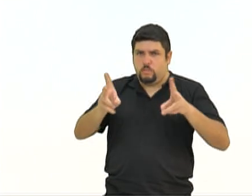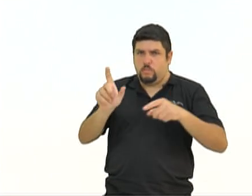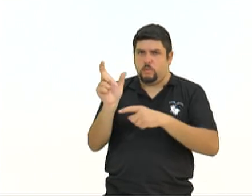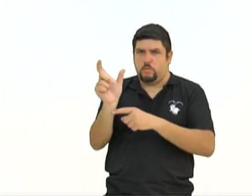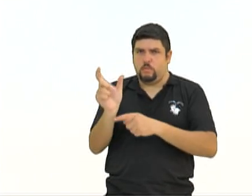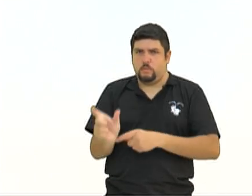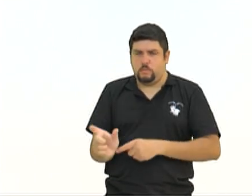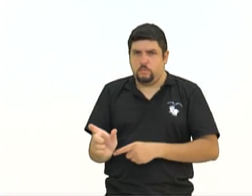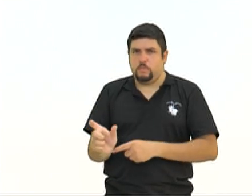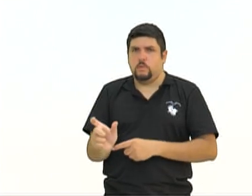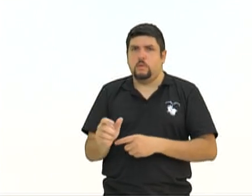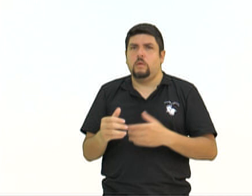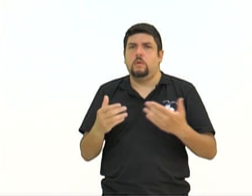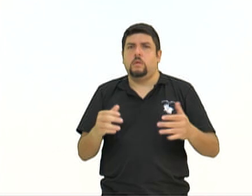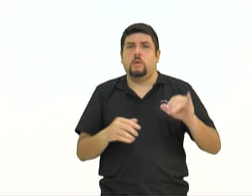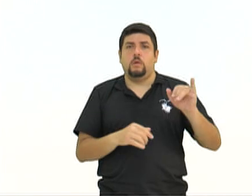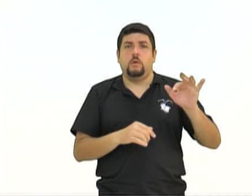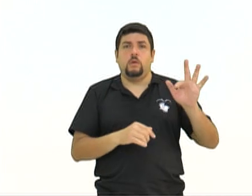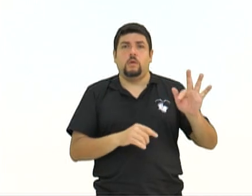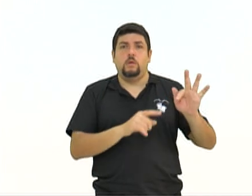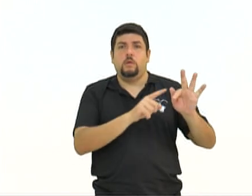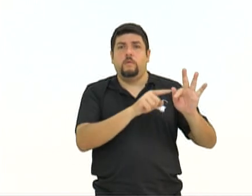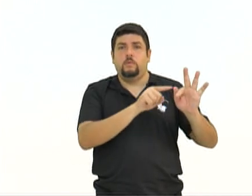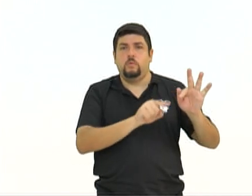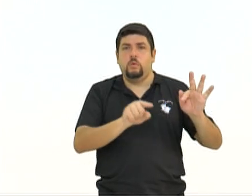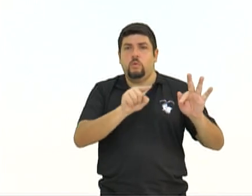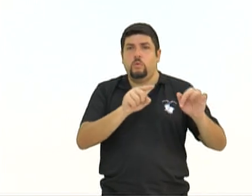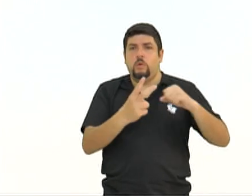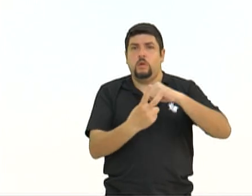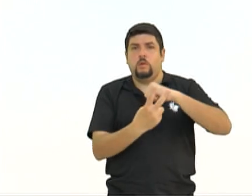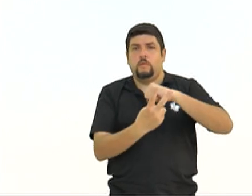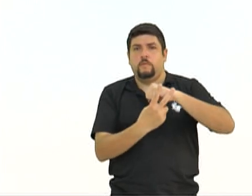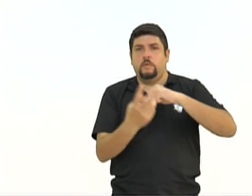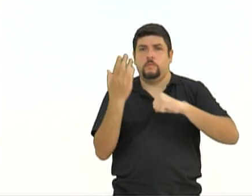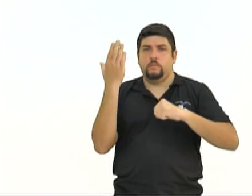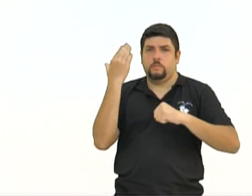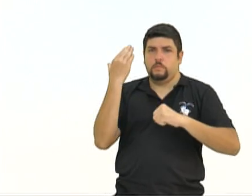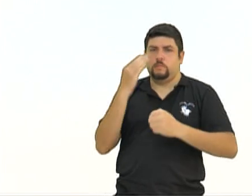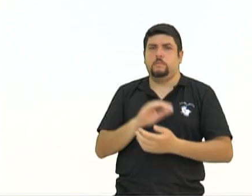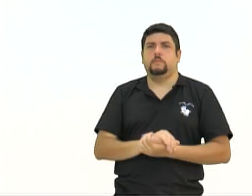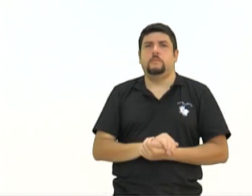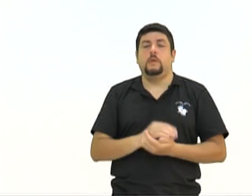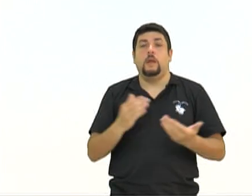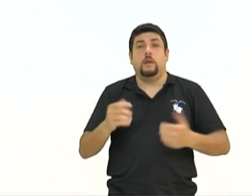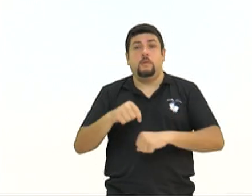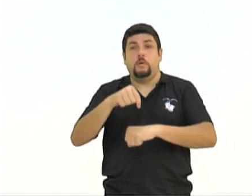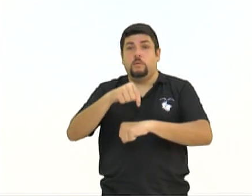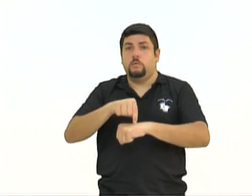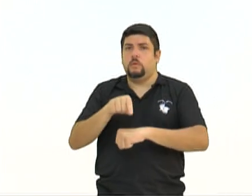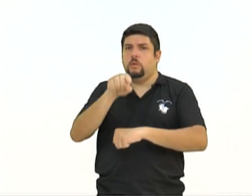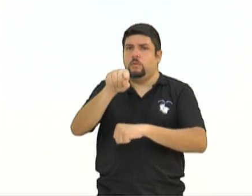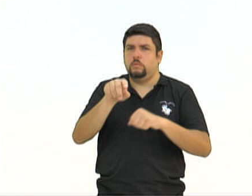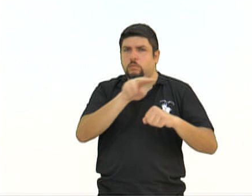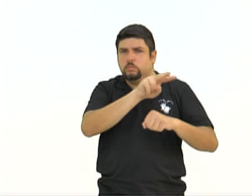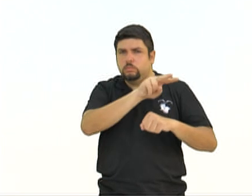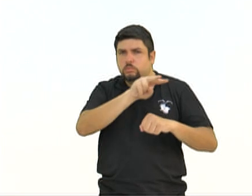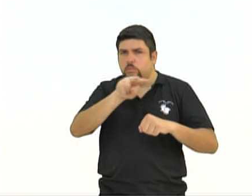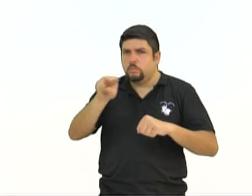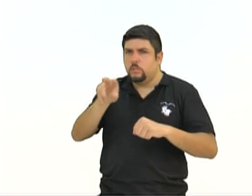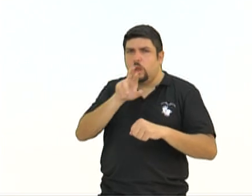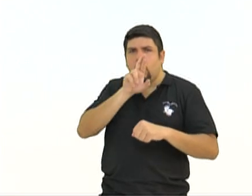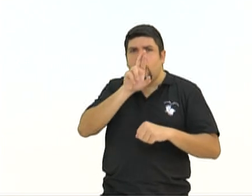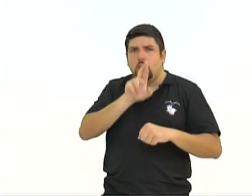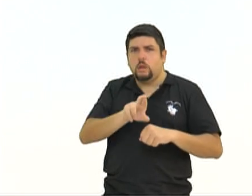responder. Frase com if, todos os verbos estão no passado. Então, eu vou dar um tempinho para que vocês possam responder de